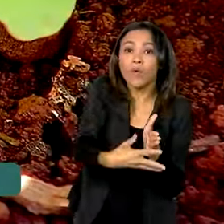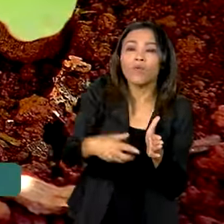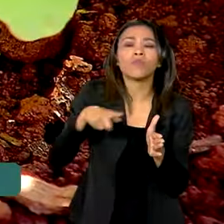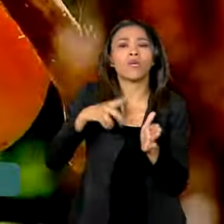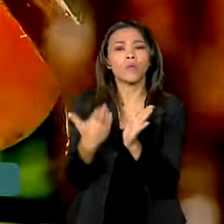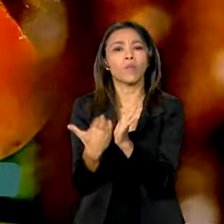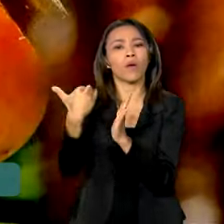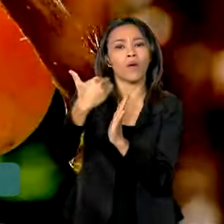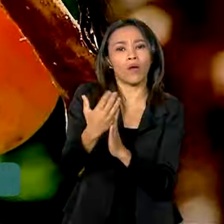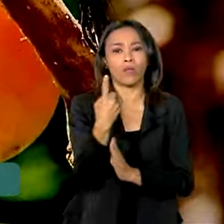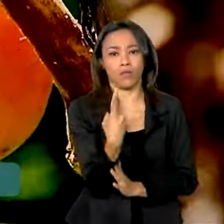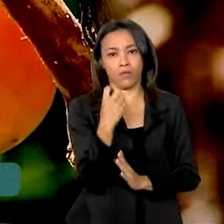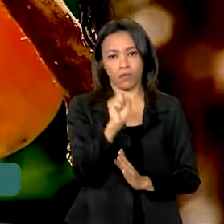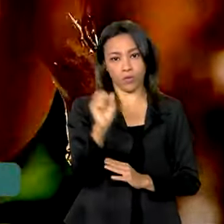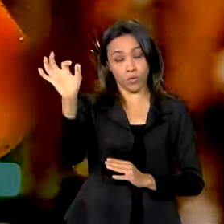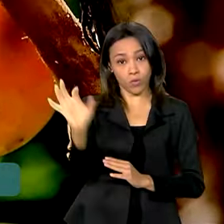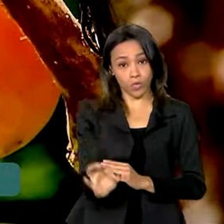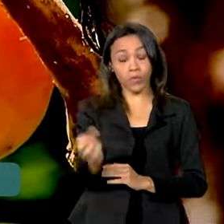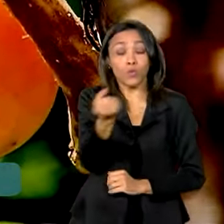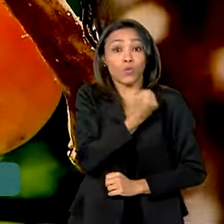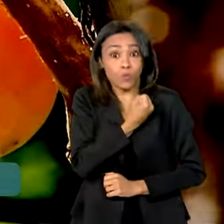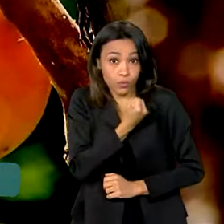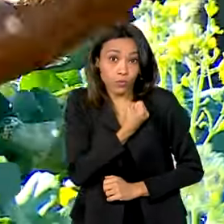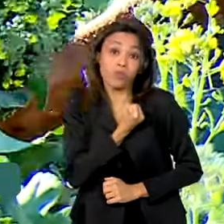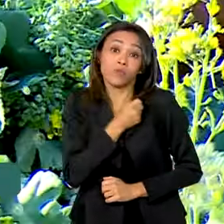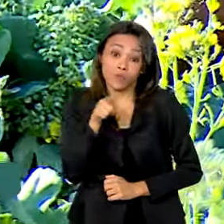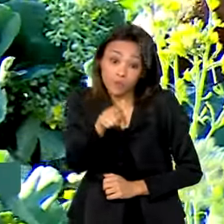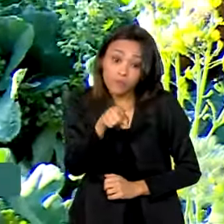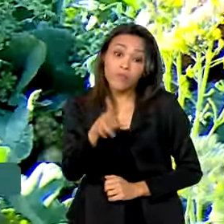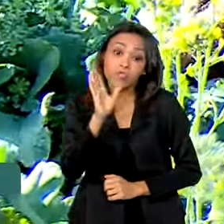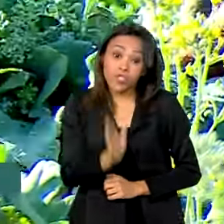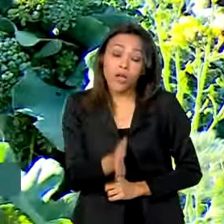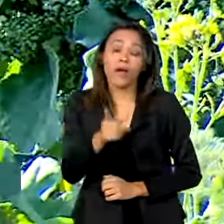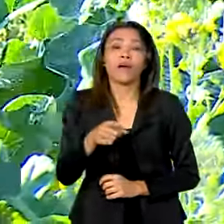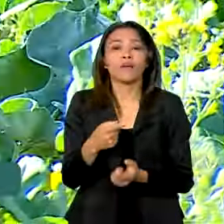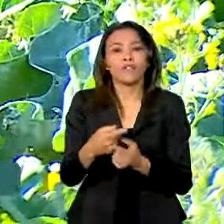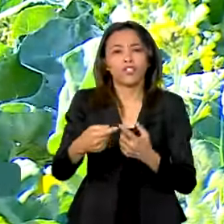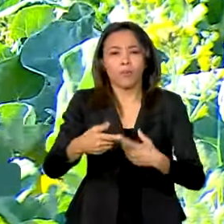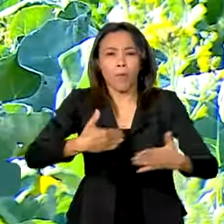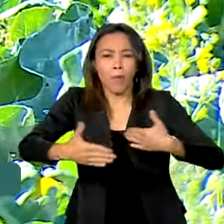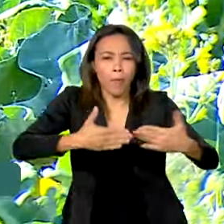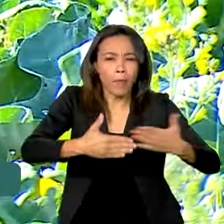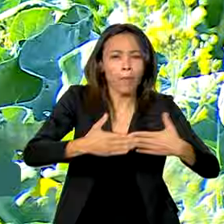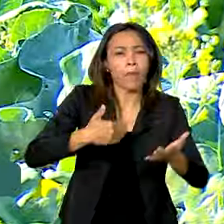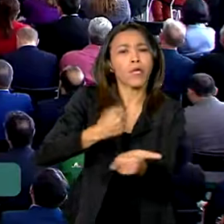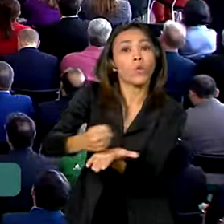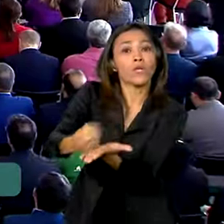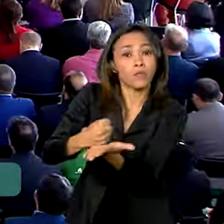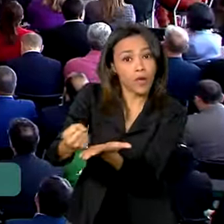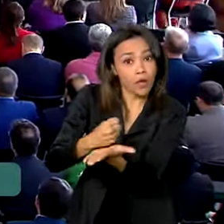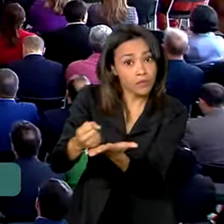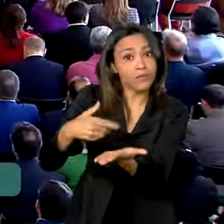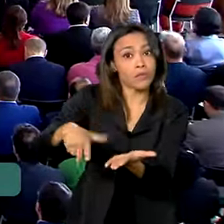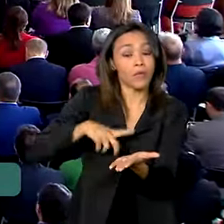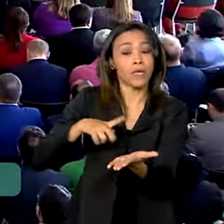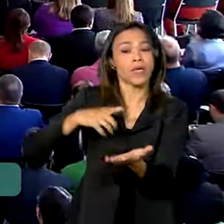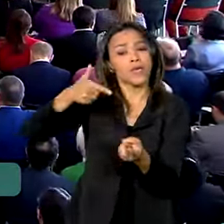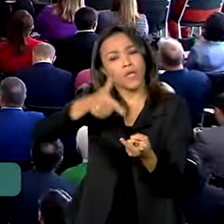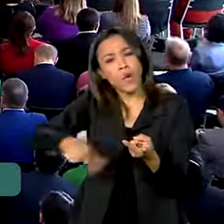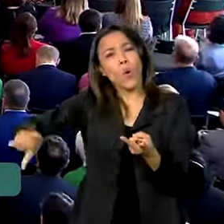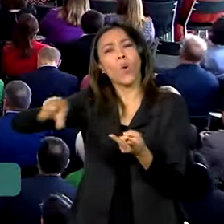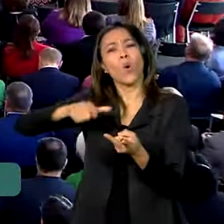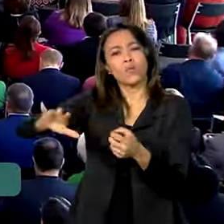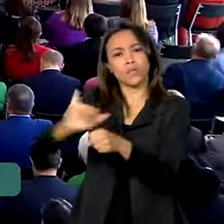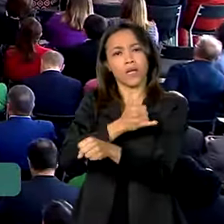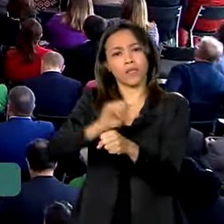um aumento de 18% no número de operações e de 12% no volume contratado. Junto com outras